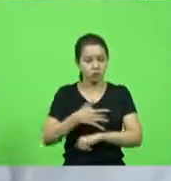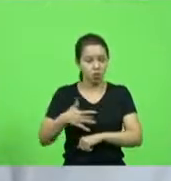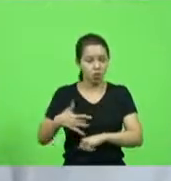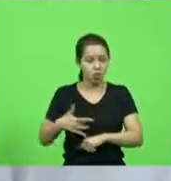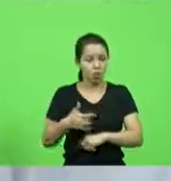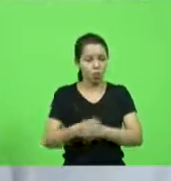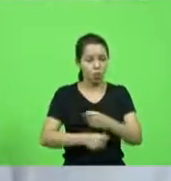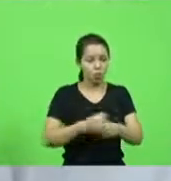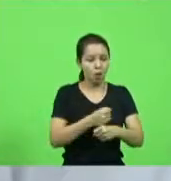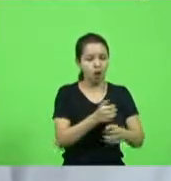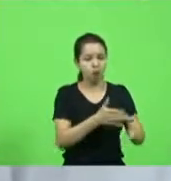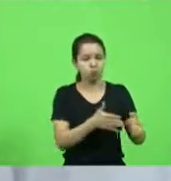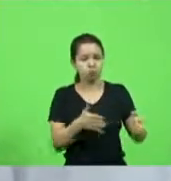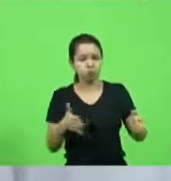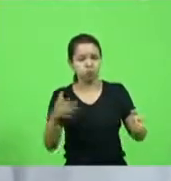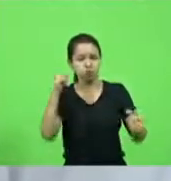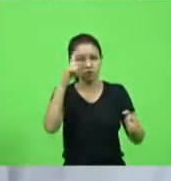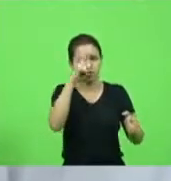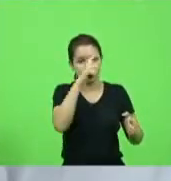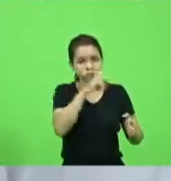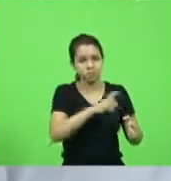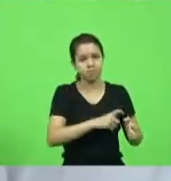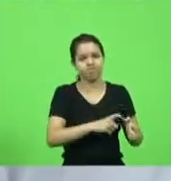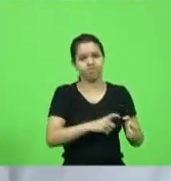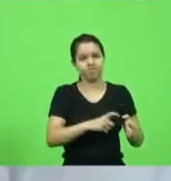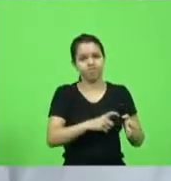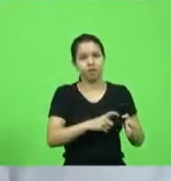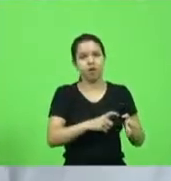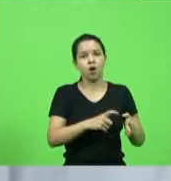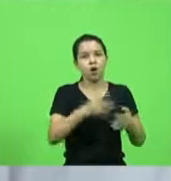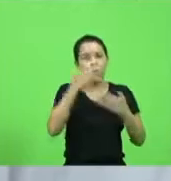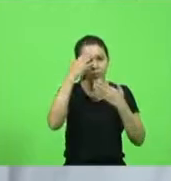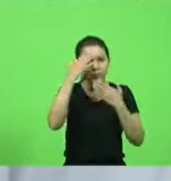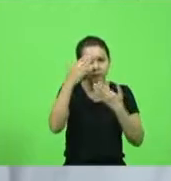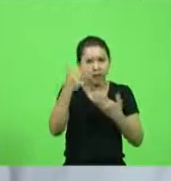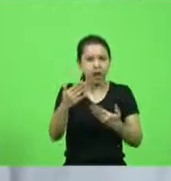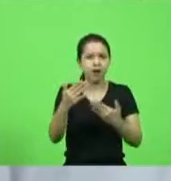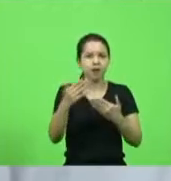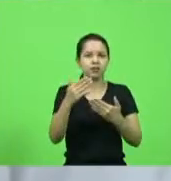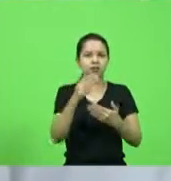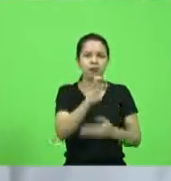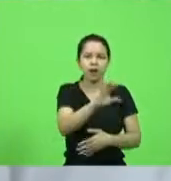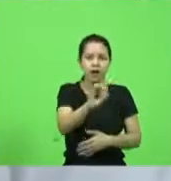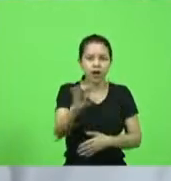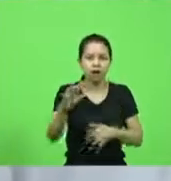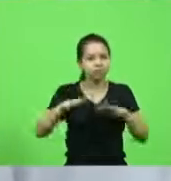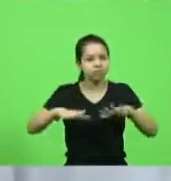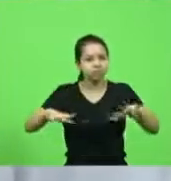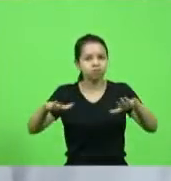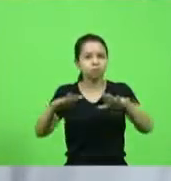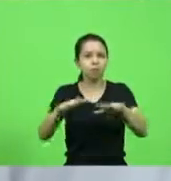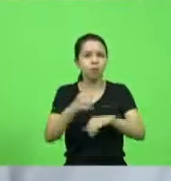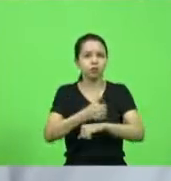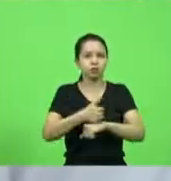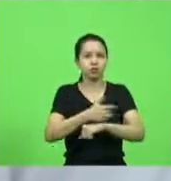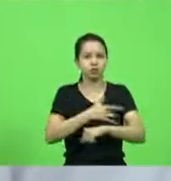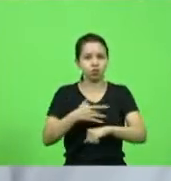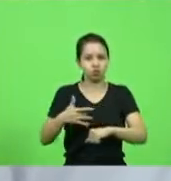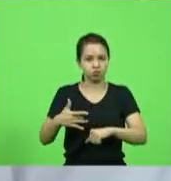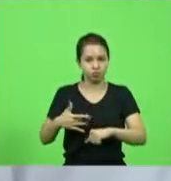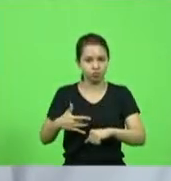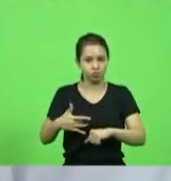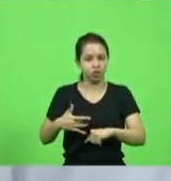pandemia. Muito obrigado a todos os profissionais de saúde e foi encaminhado essa moção a todos os